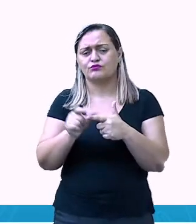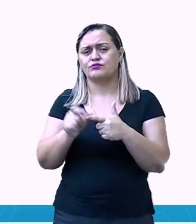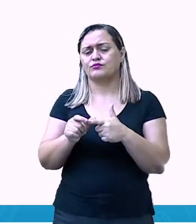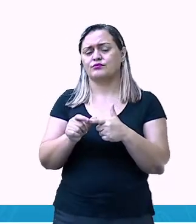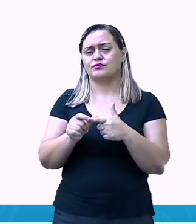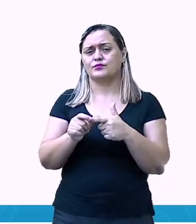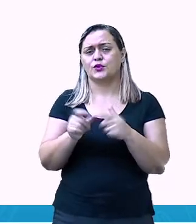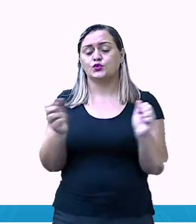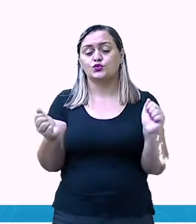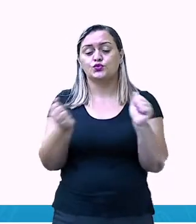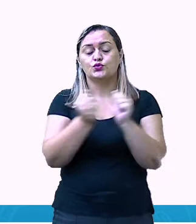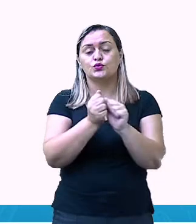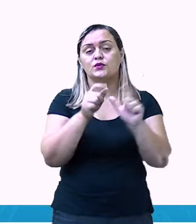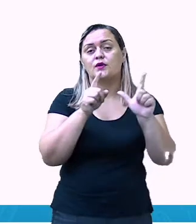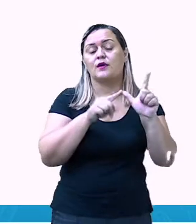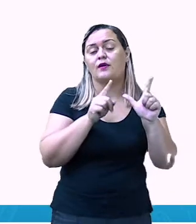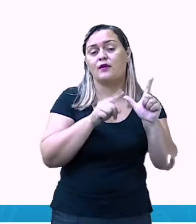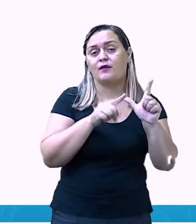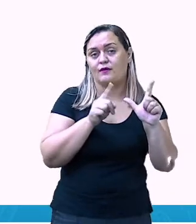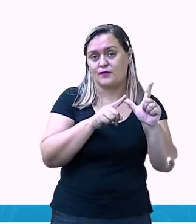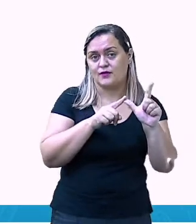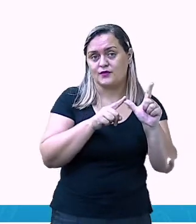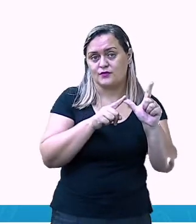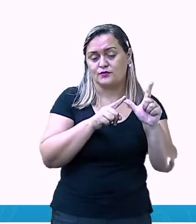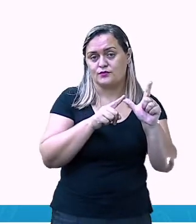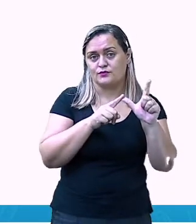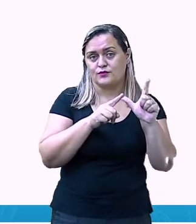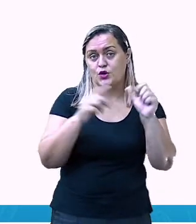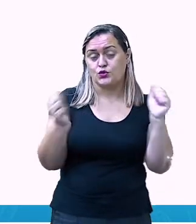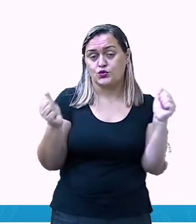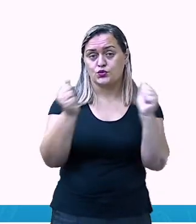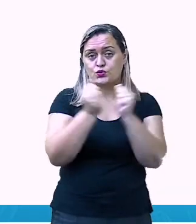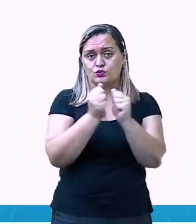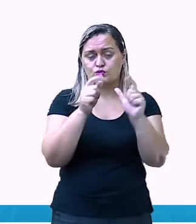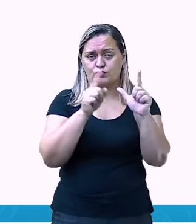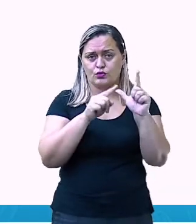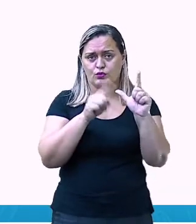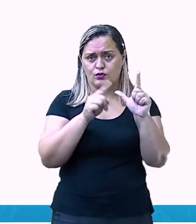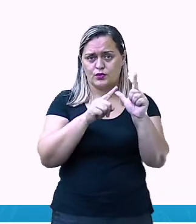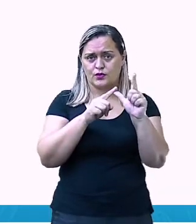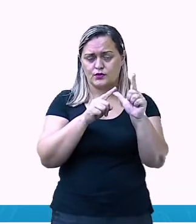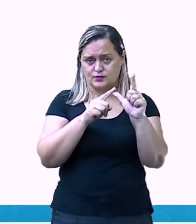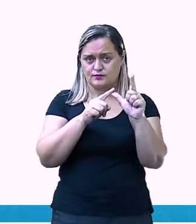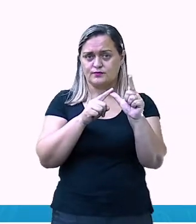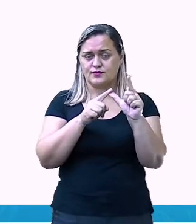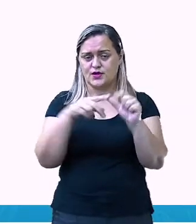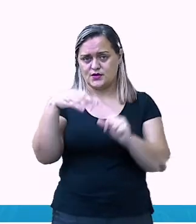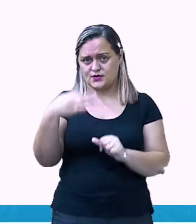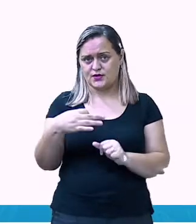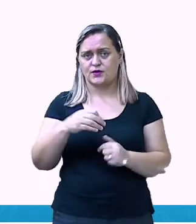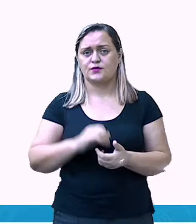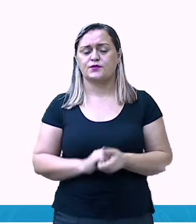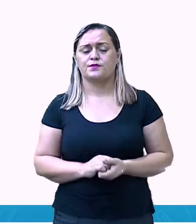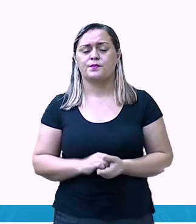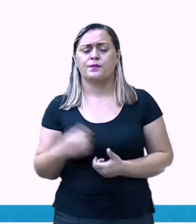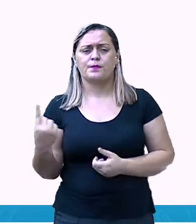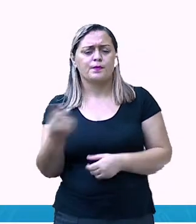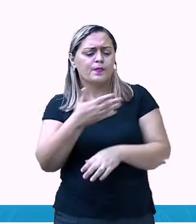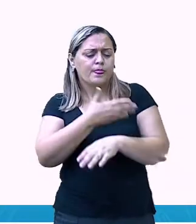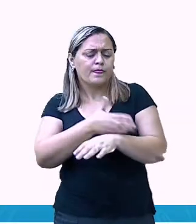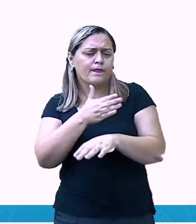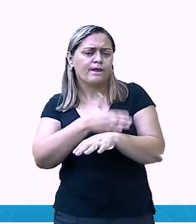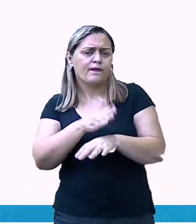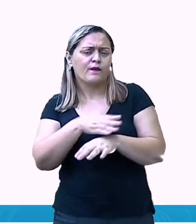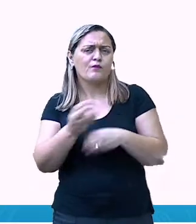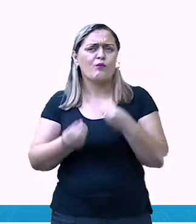vou produzir um som só. Lembra lá que era um som, a emissão de som? Então, vamos assim treinar como